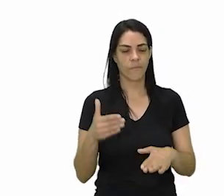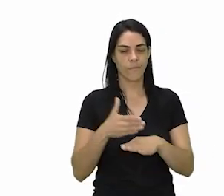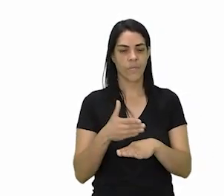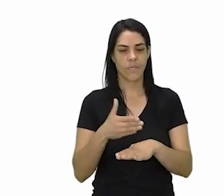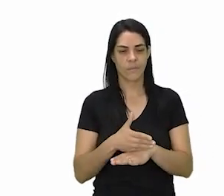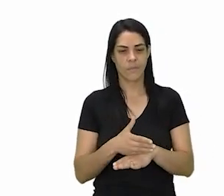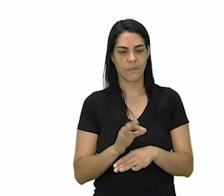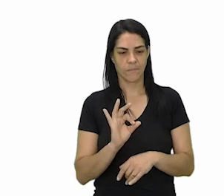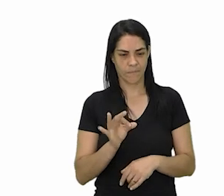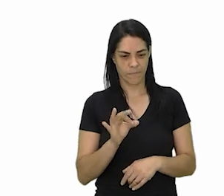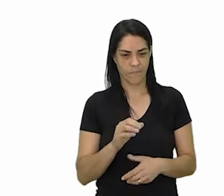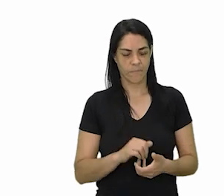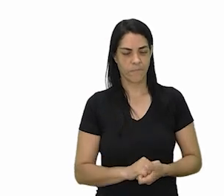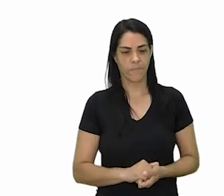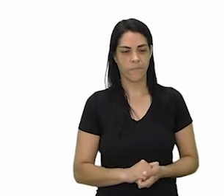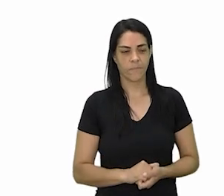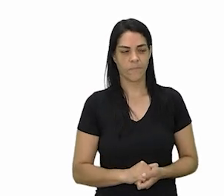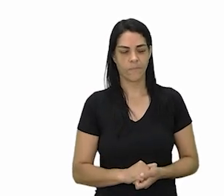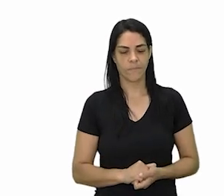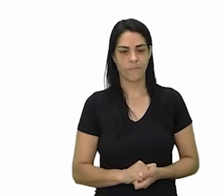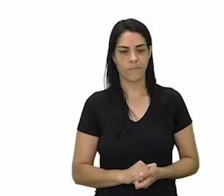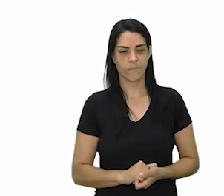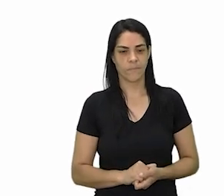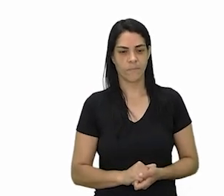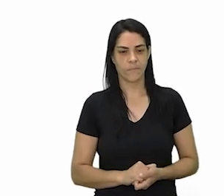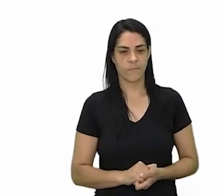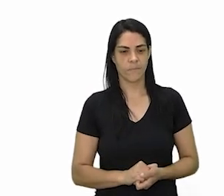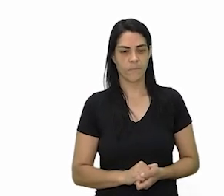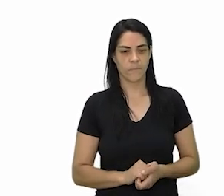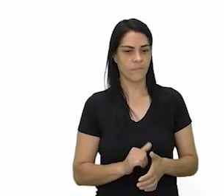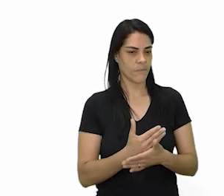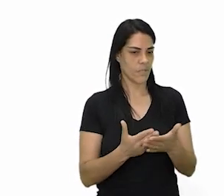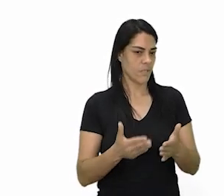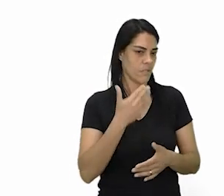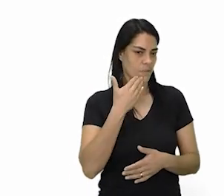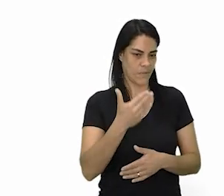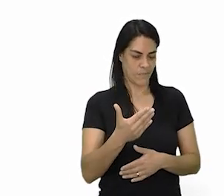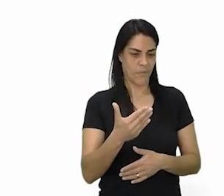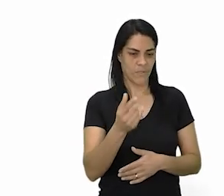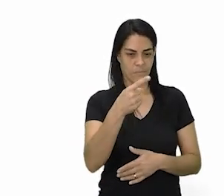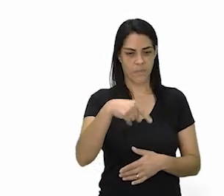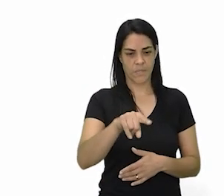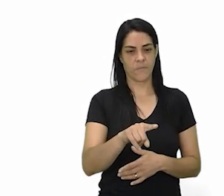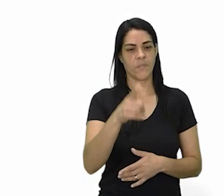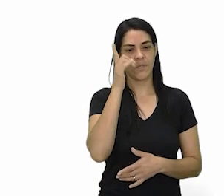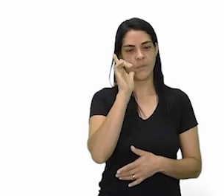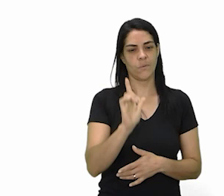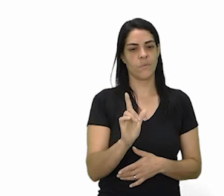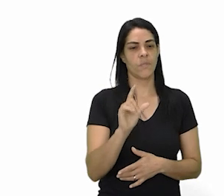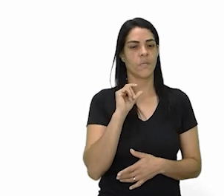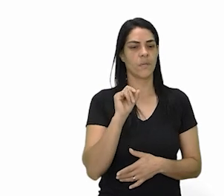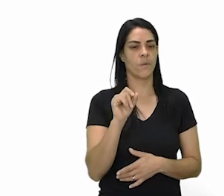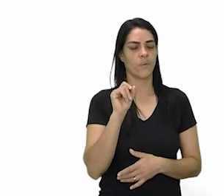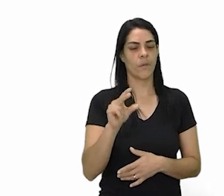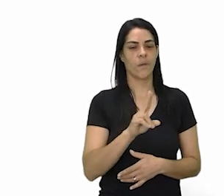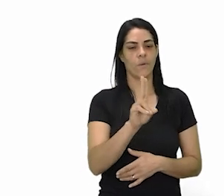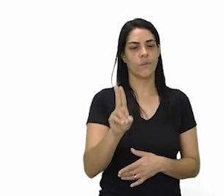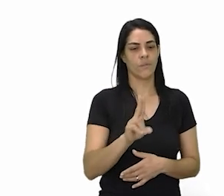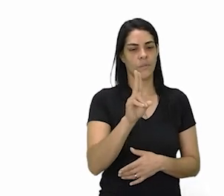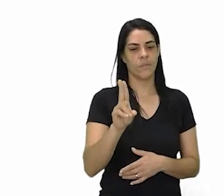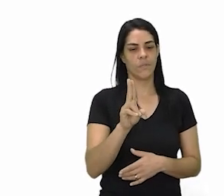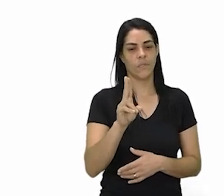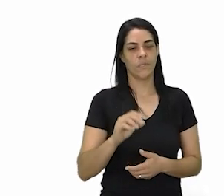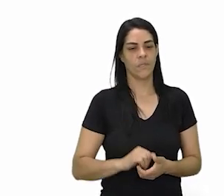participando. Então, a Cris já falou isso. A gente pede, no fundo, para que vocês possam, né, utilizar